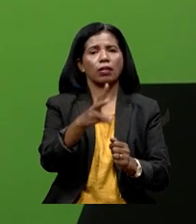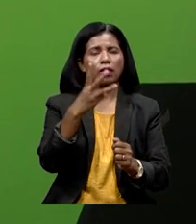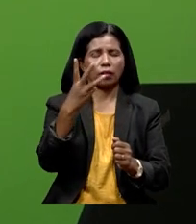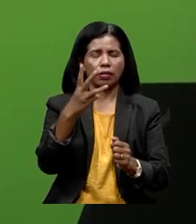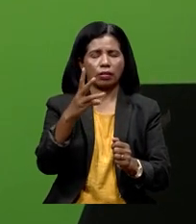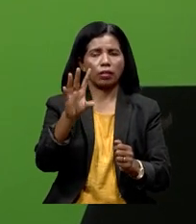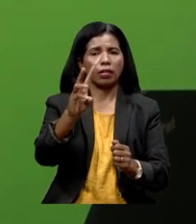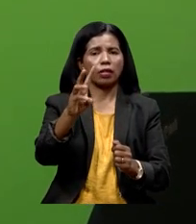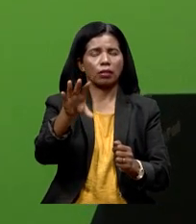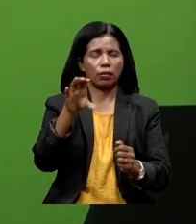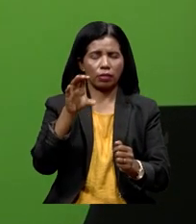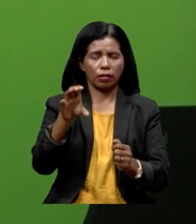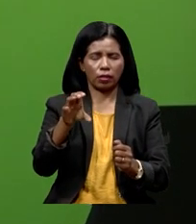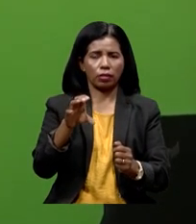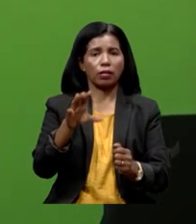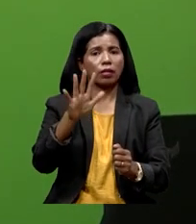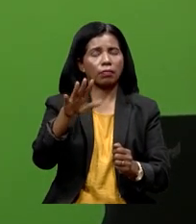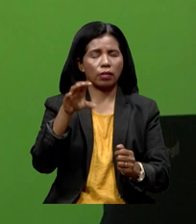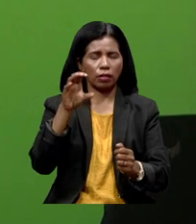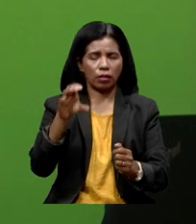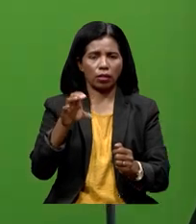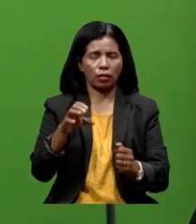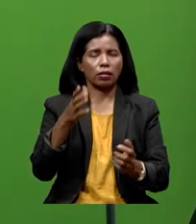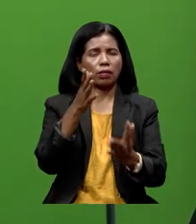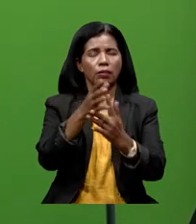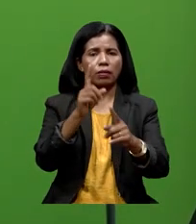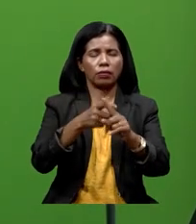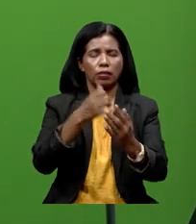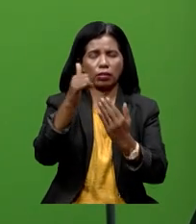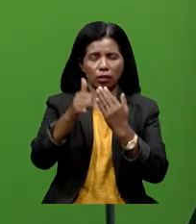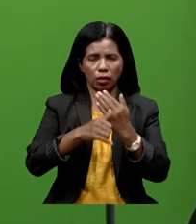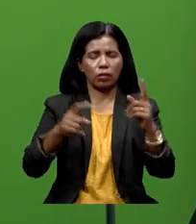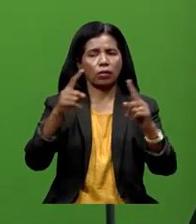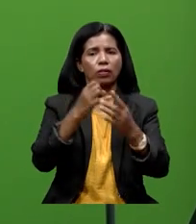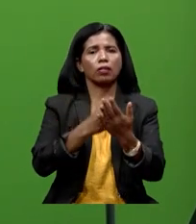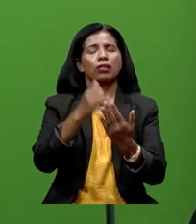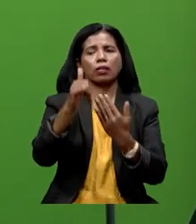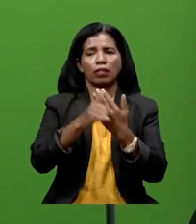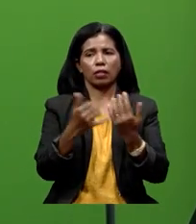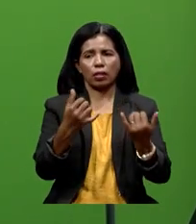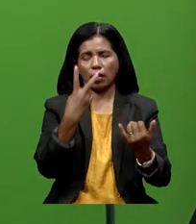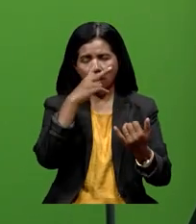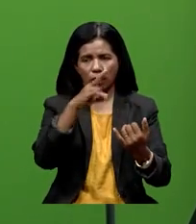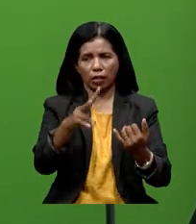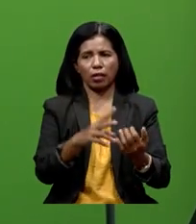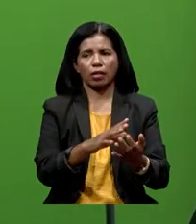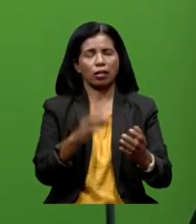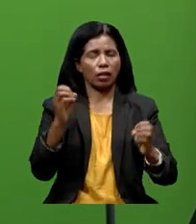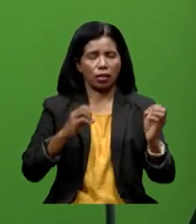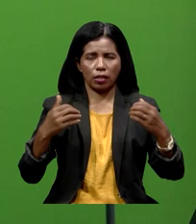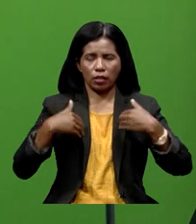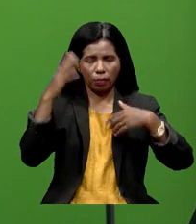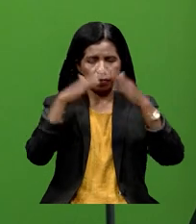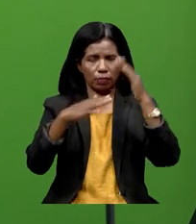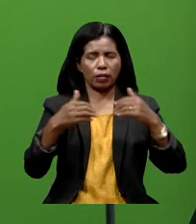599 item, no vemos que está más de enero to julio, fin de julio. No me acuerdo de estar esto comienza la dunia, no ve problema. Y además,